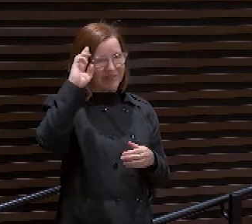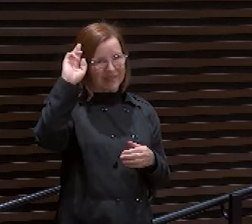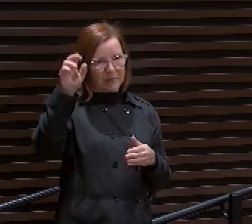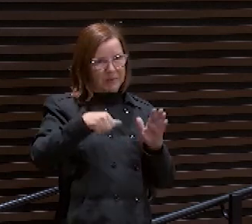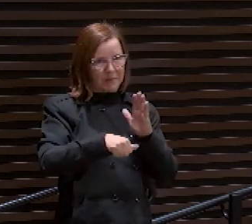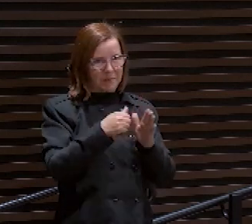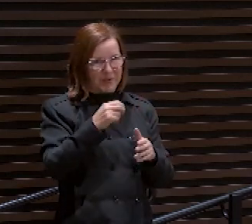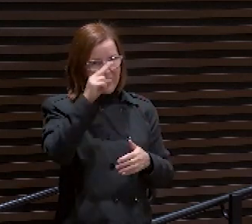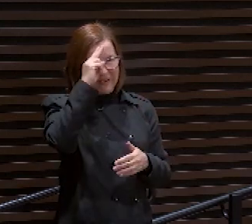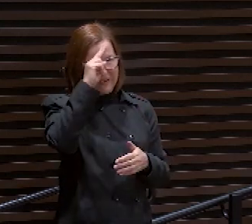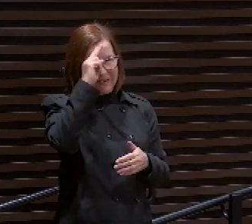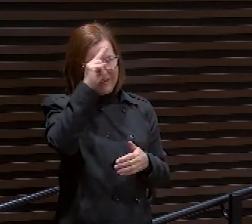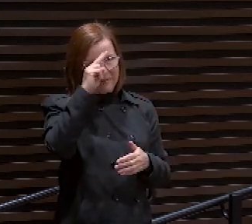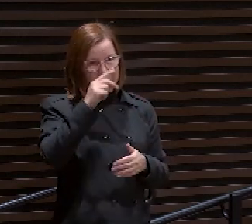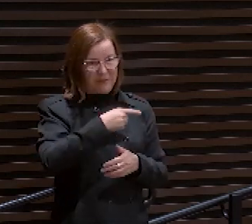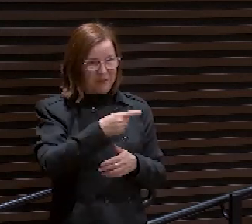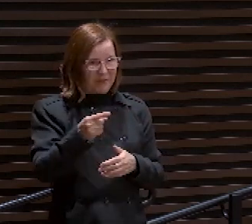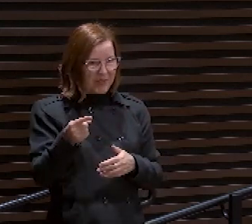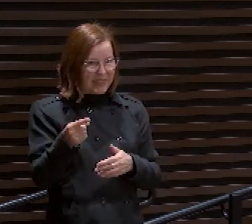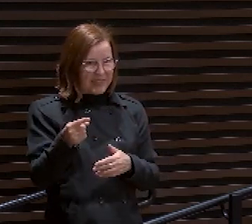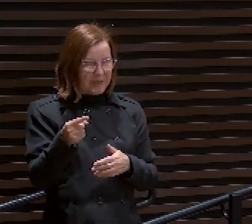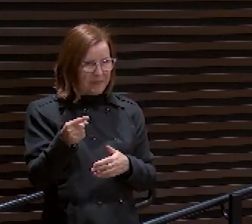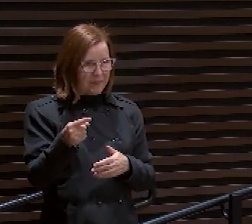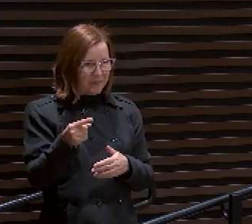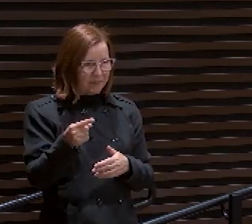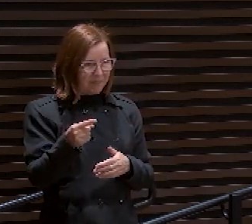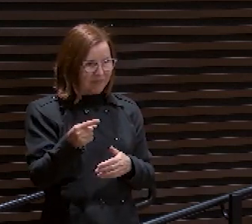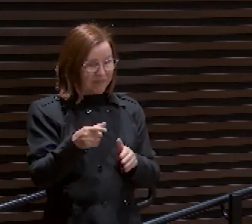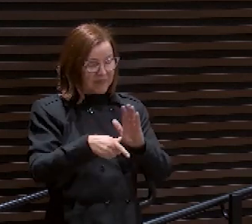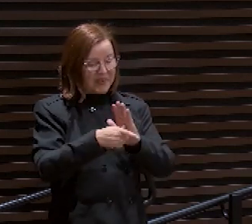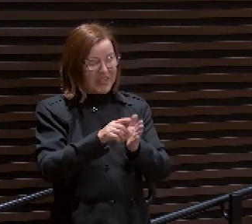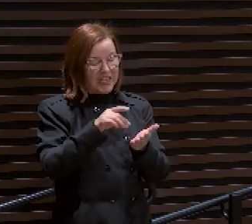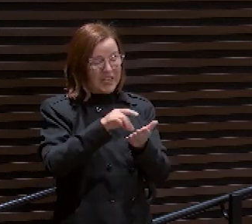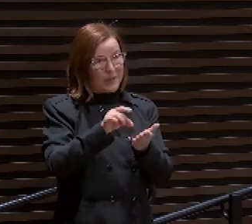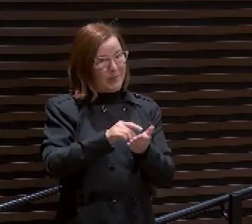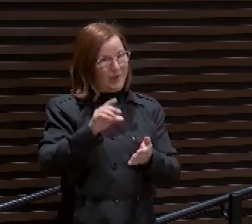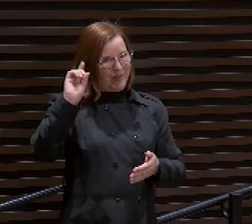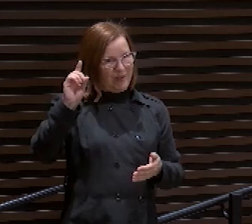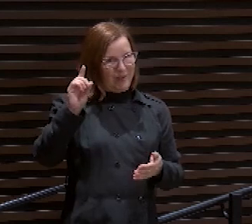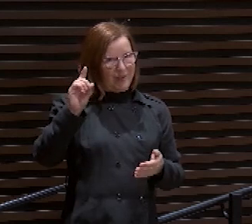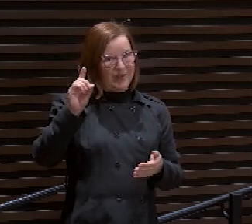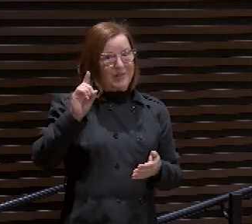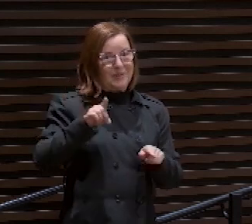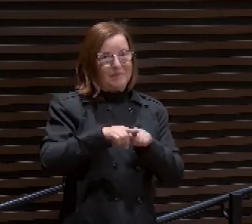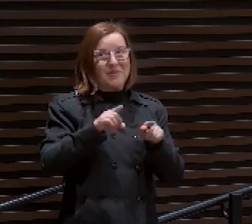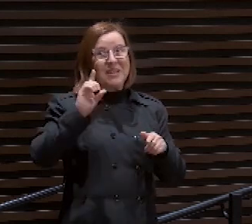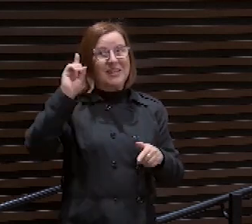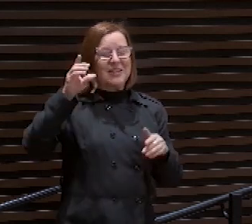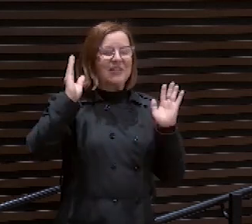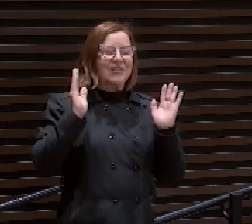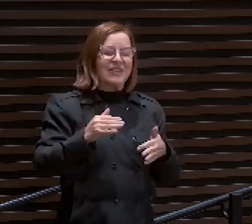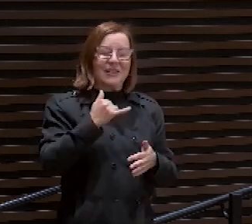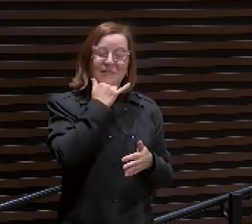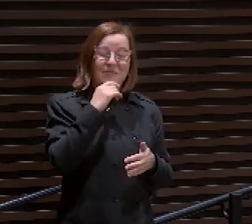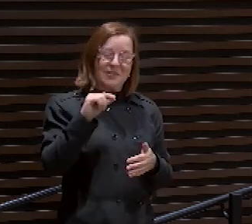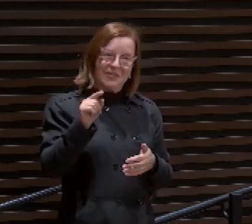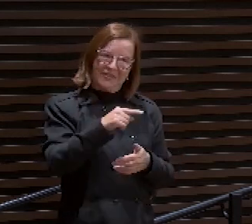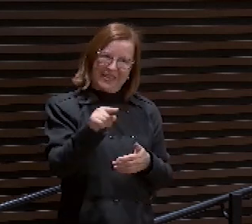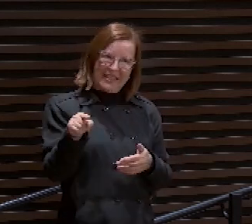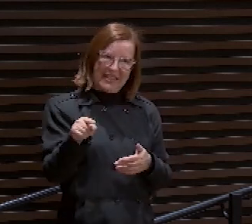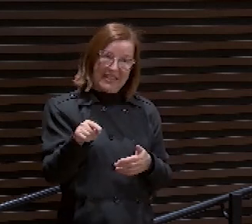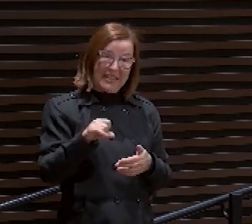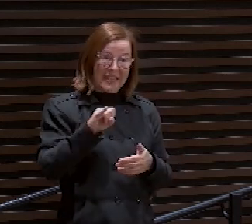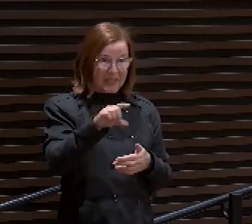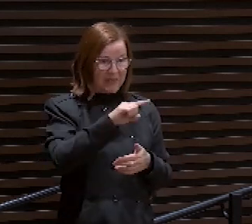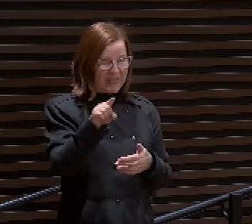Primeiramente, lembre que você era um inimigo e foi perdoado por Deus. E se você ainda carrega mágoa por alguém,